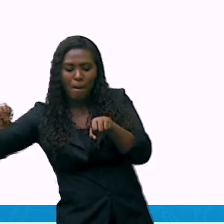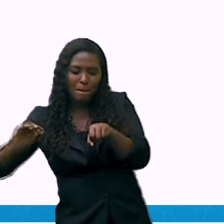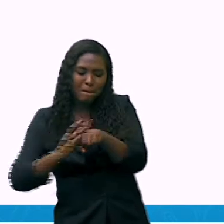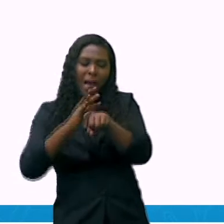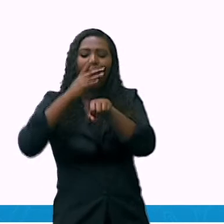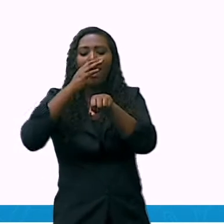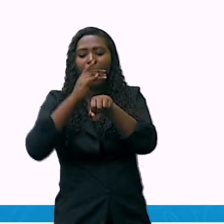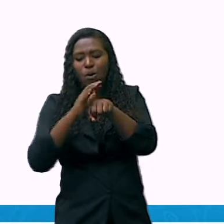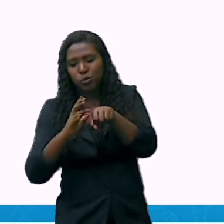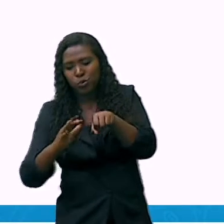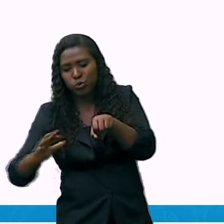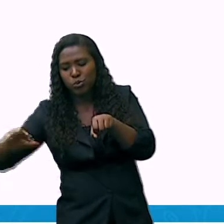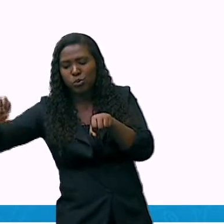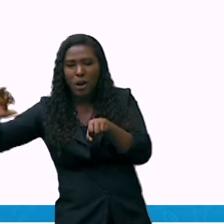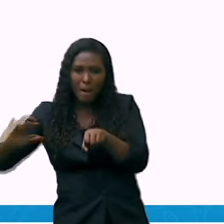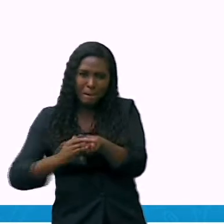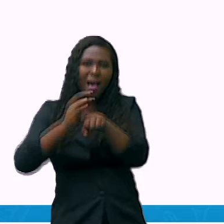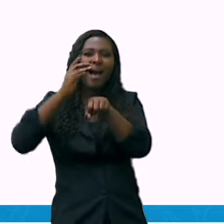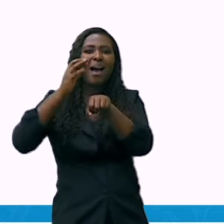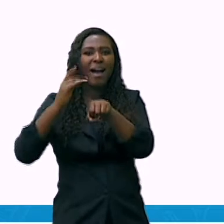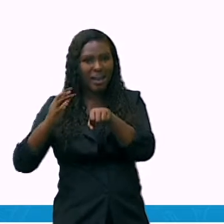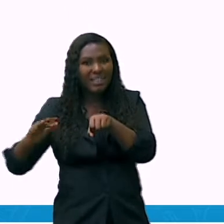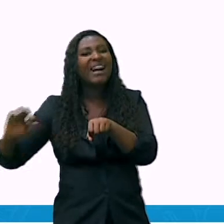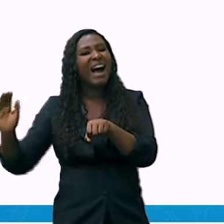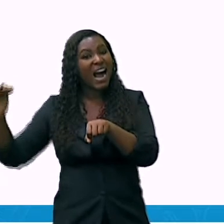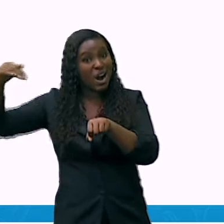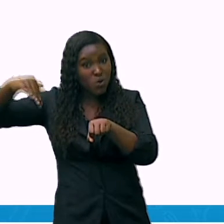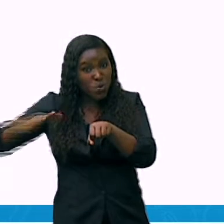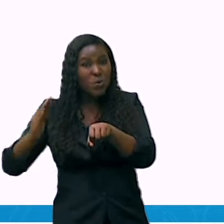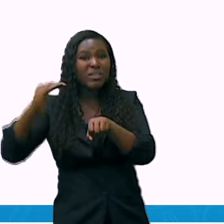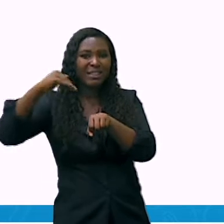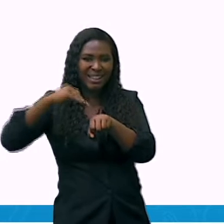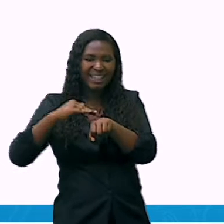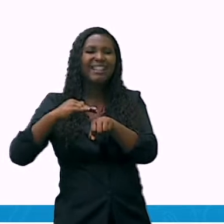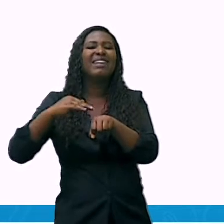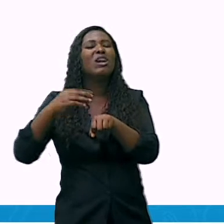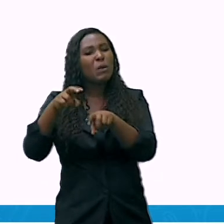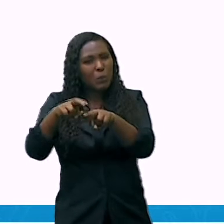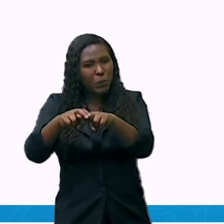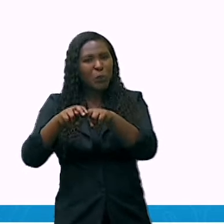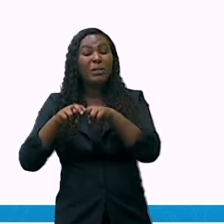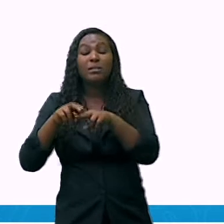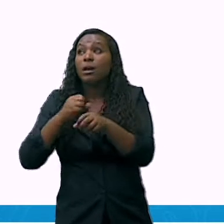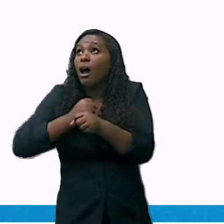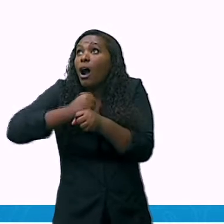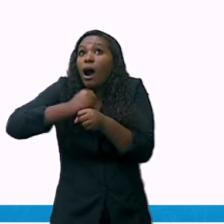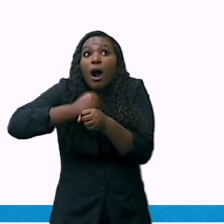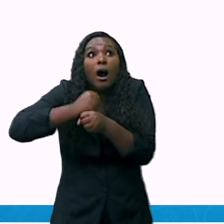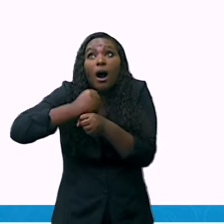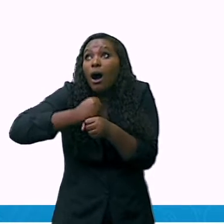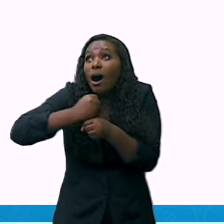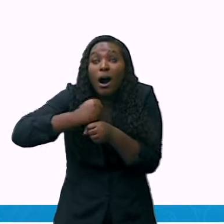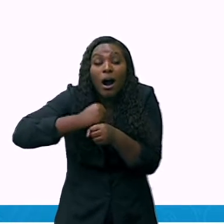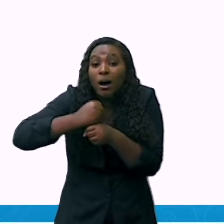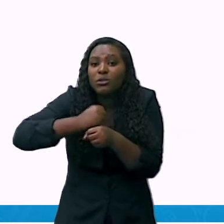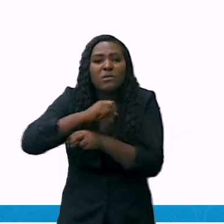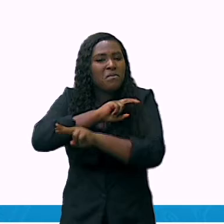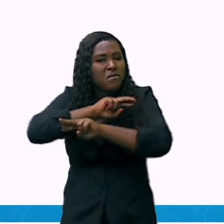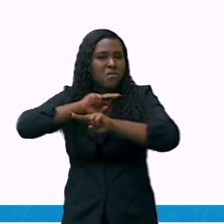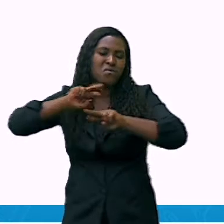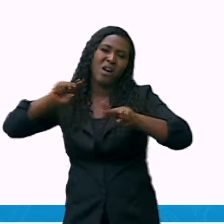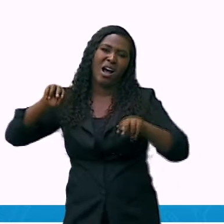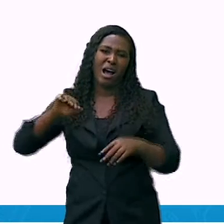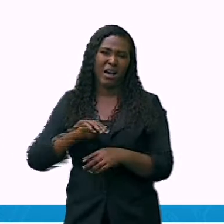são levados aos oceanos com o passar de milhares de anos e que também acontece a partir